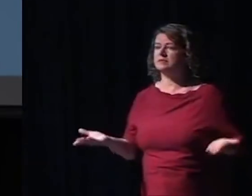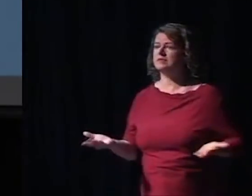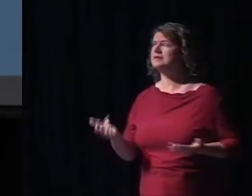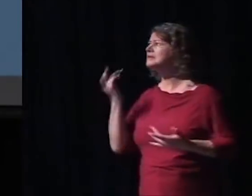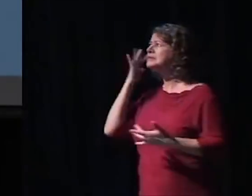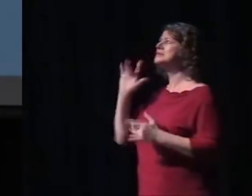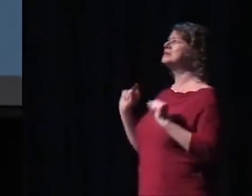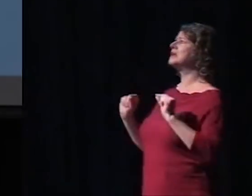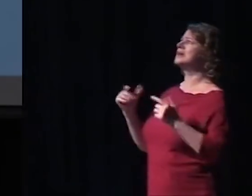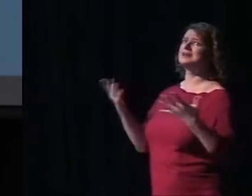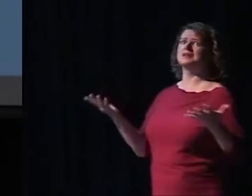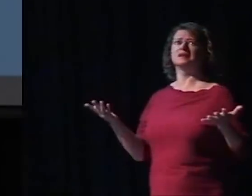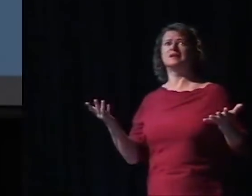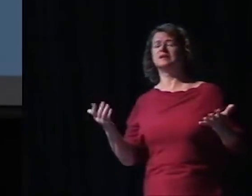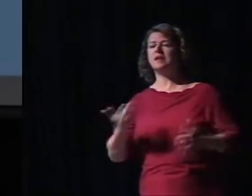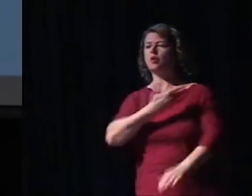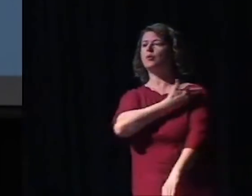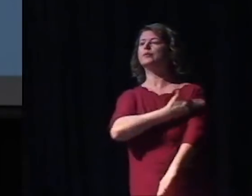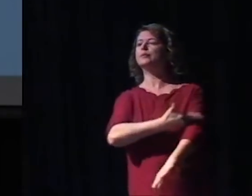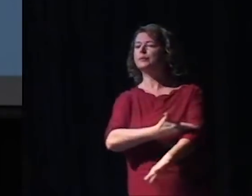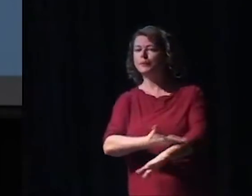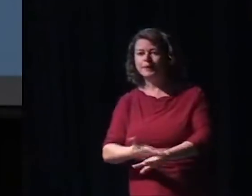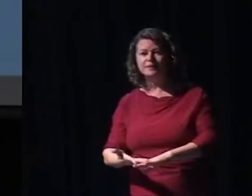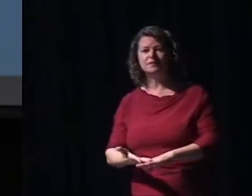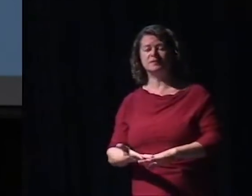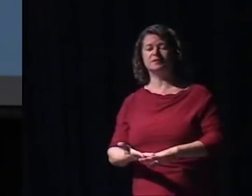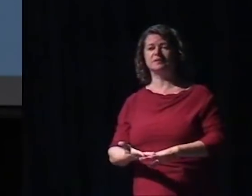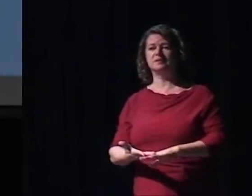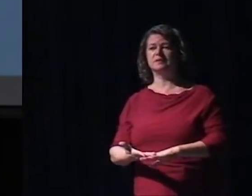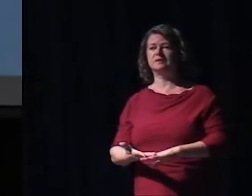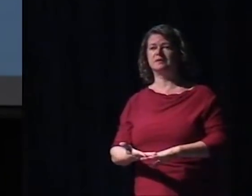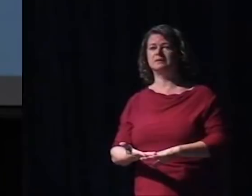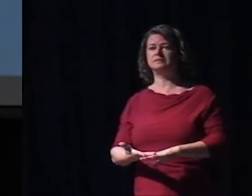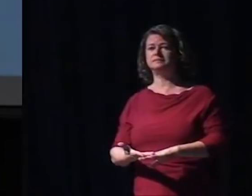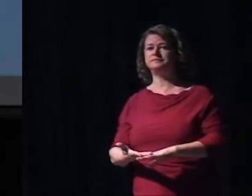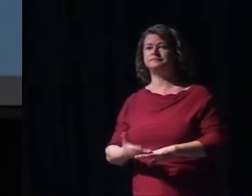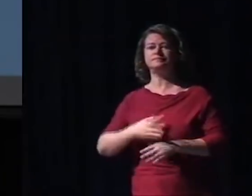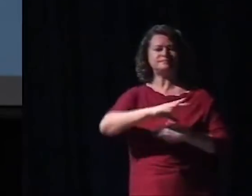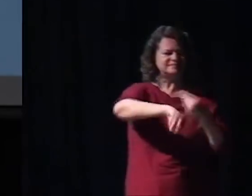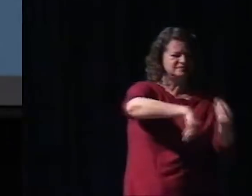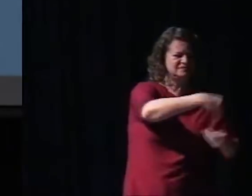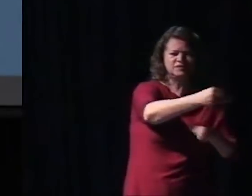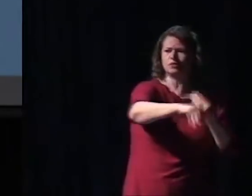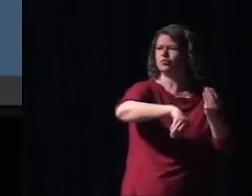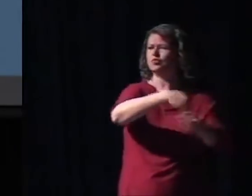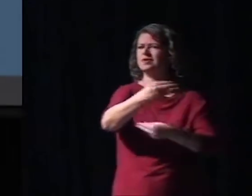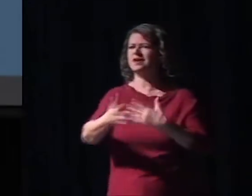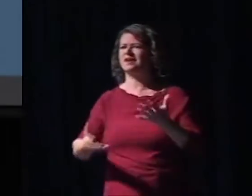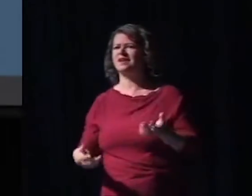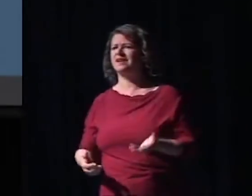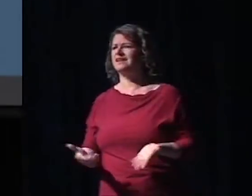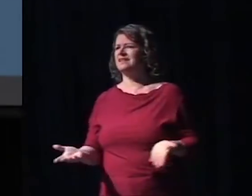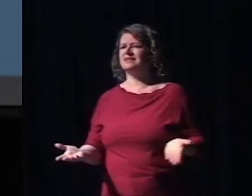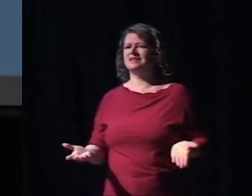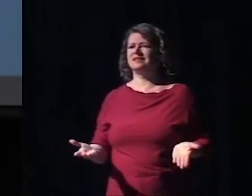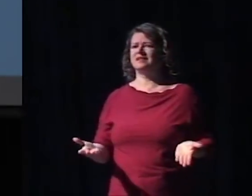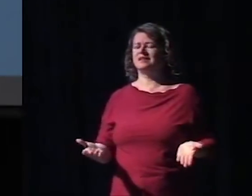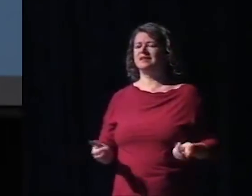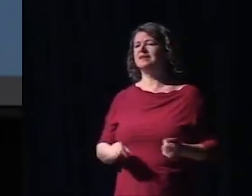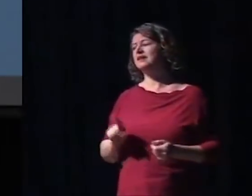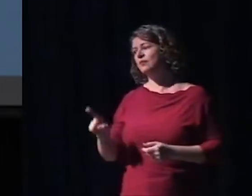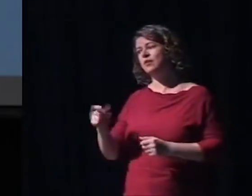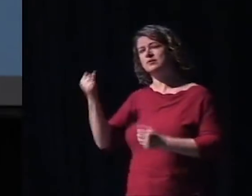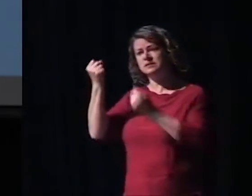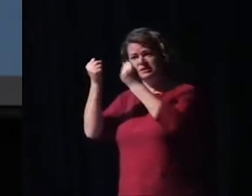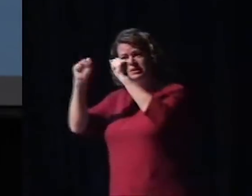Porque ele está tão acostumado a viver dentro do mundo e do universo do pecado. Ele já foi para Tímina e se casou com uma mulher.